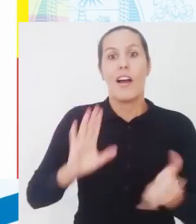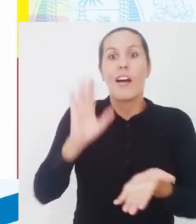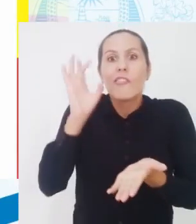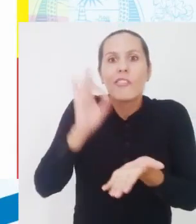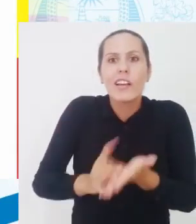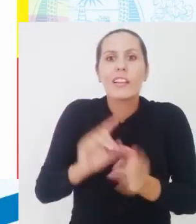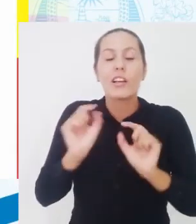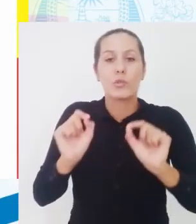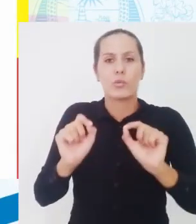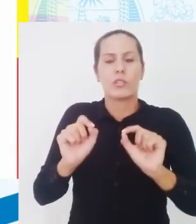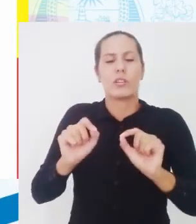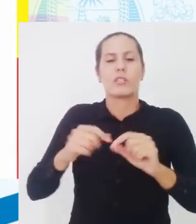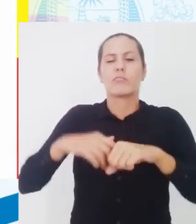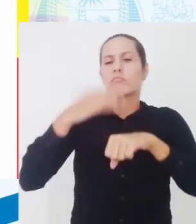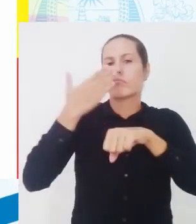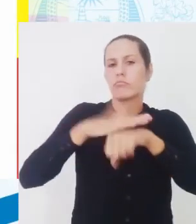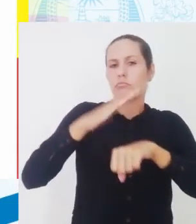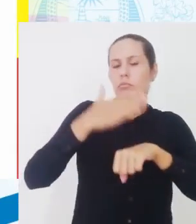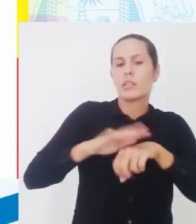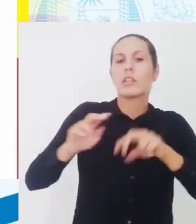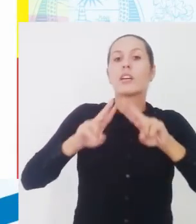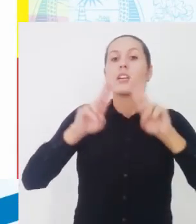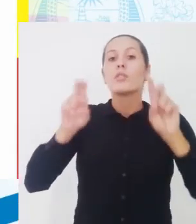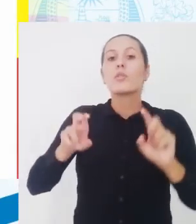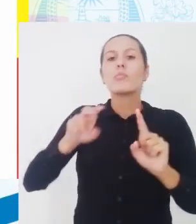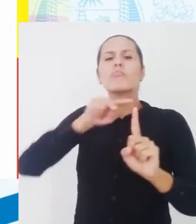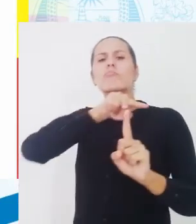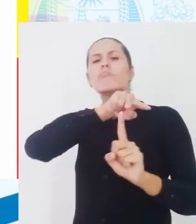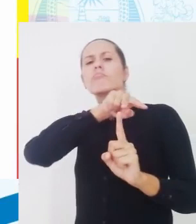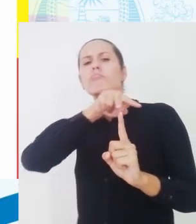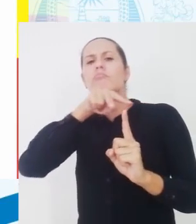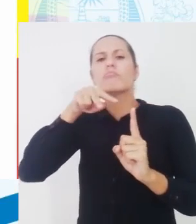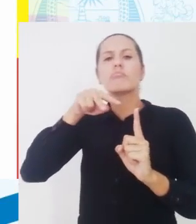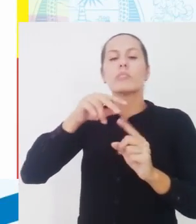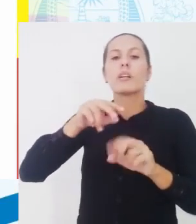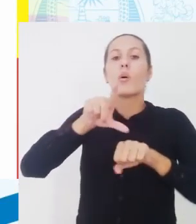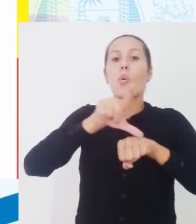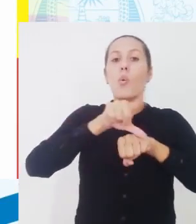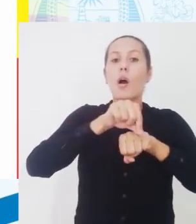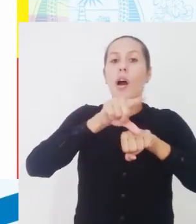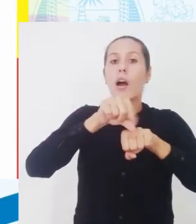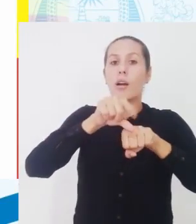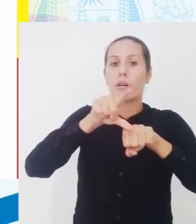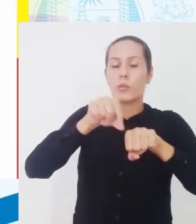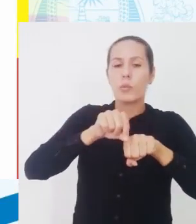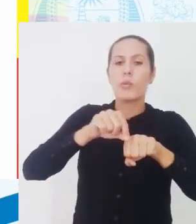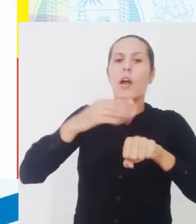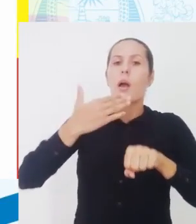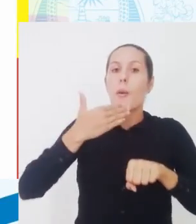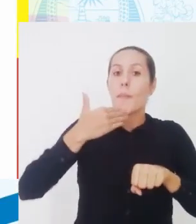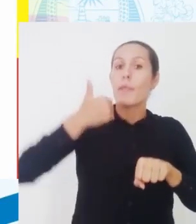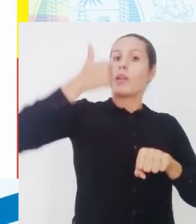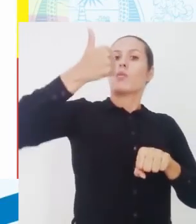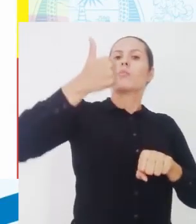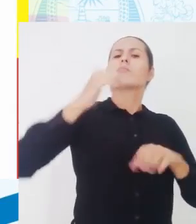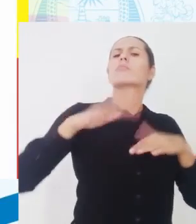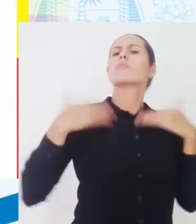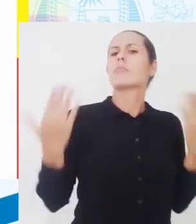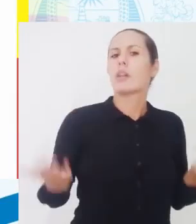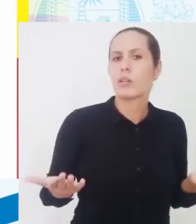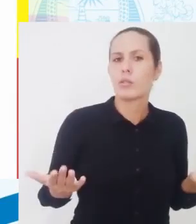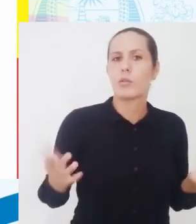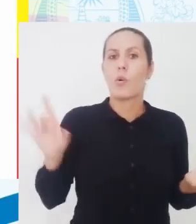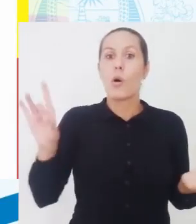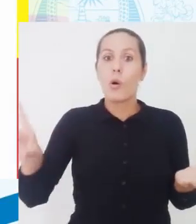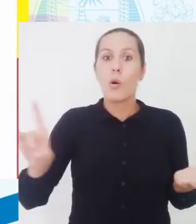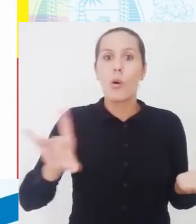vocês. E aí ele partiu para aquilo que ele sente. Ele é do tipo de torcedor que chora, que grita. Ele partiu para a